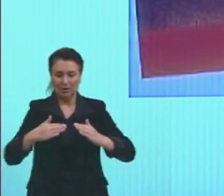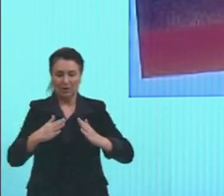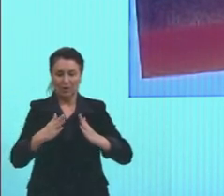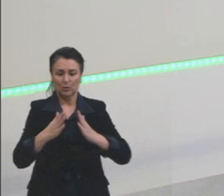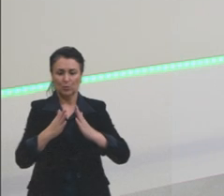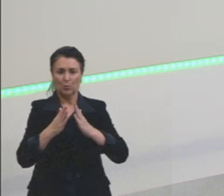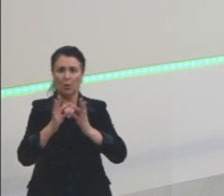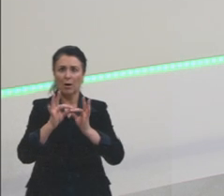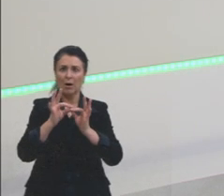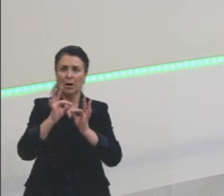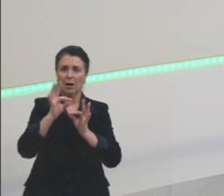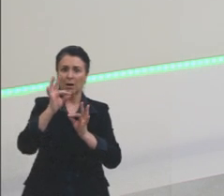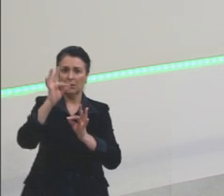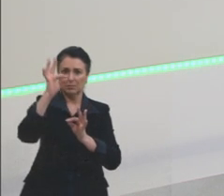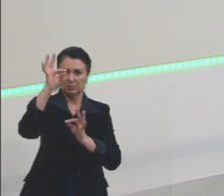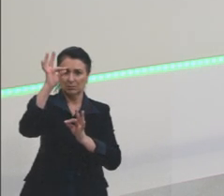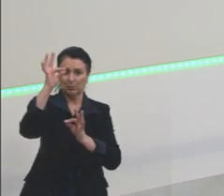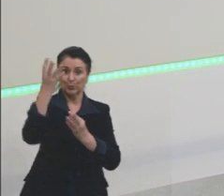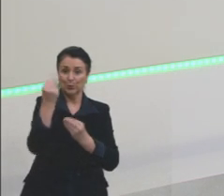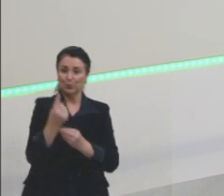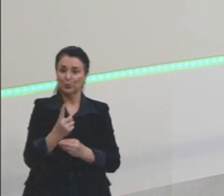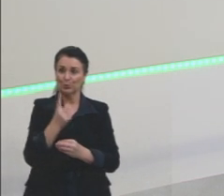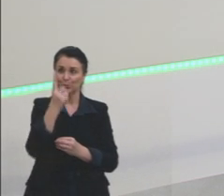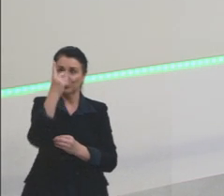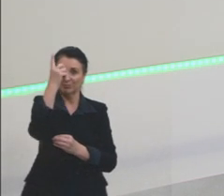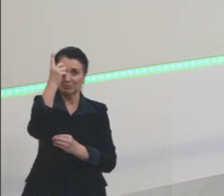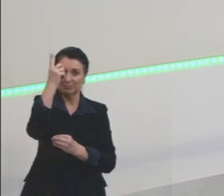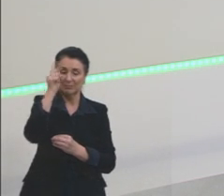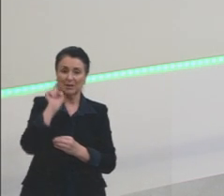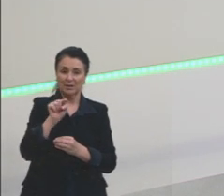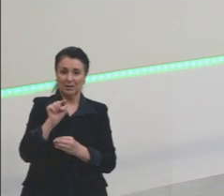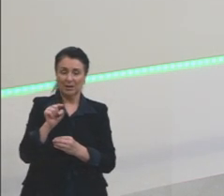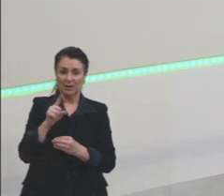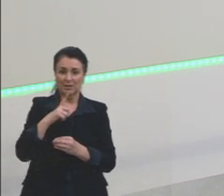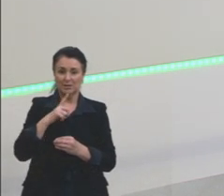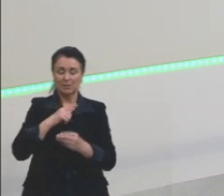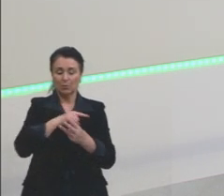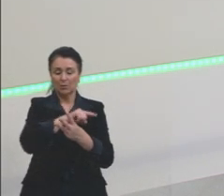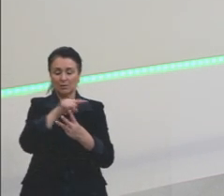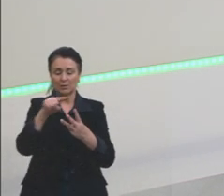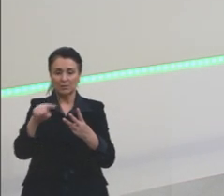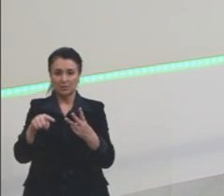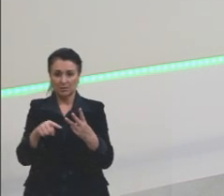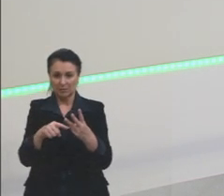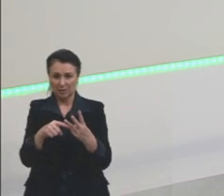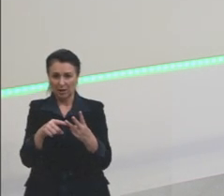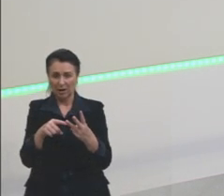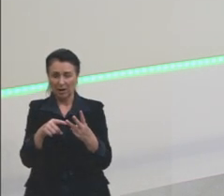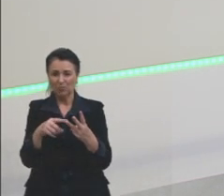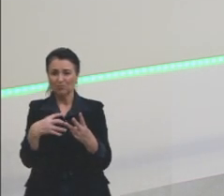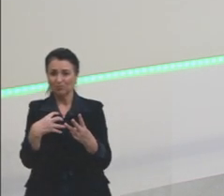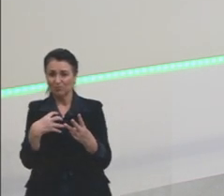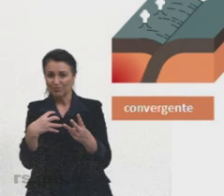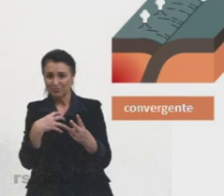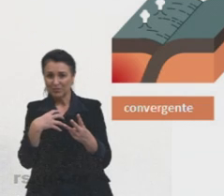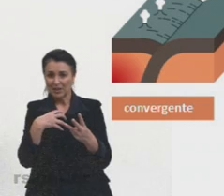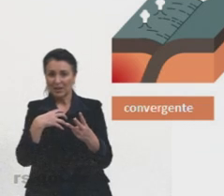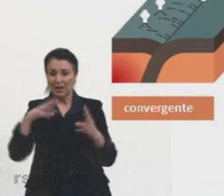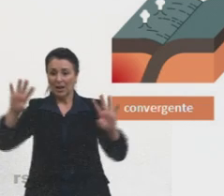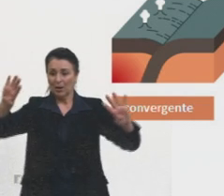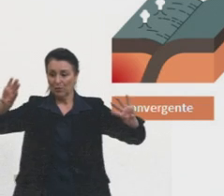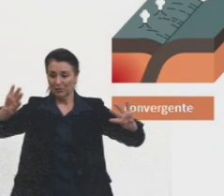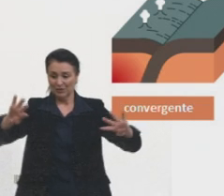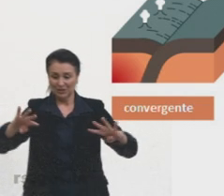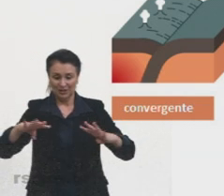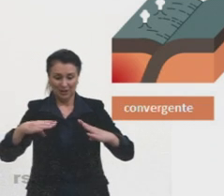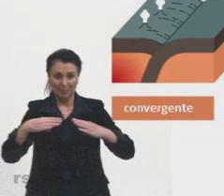alta né Muito muito altitude aí tá a gurizada Então essas são as três formas que Asus que a convergente pode